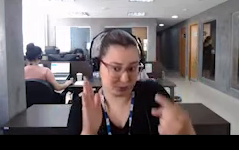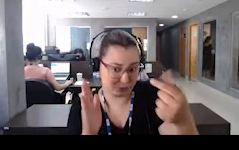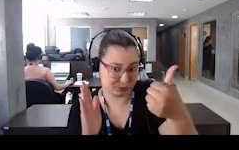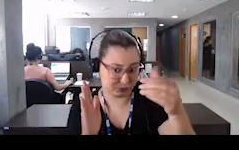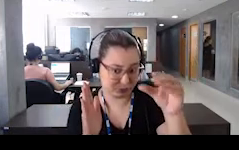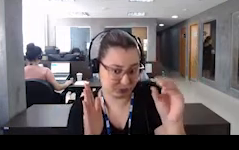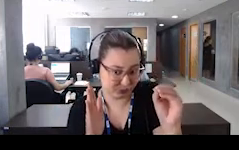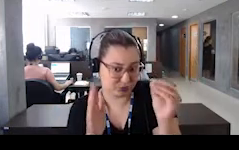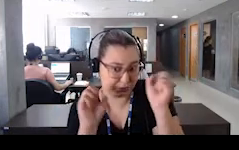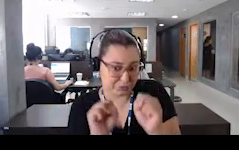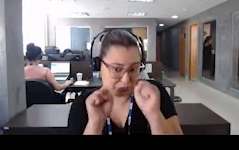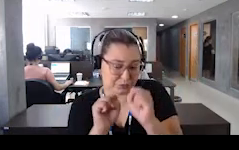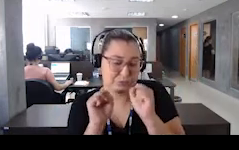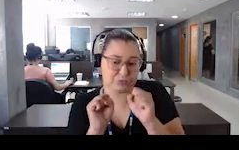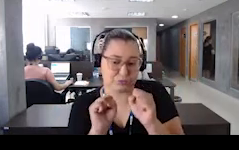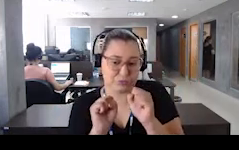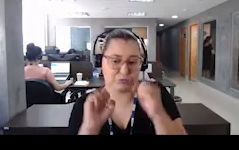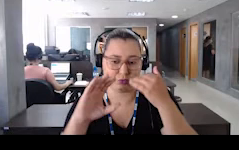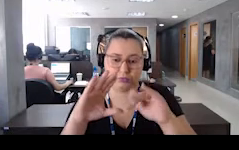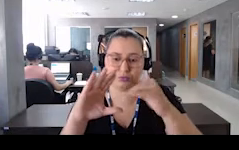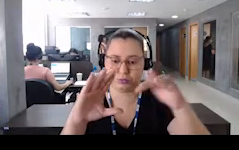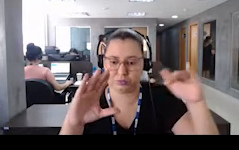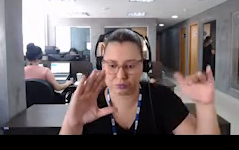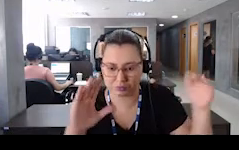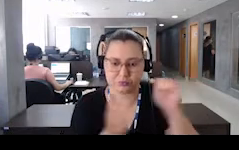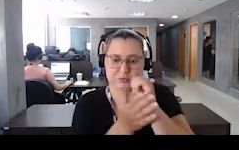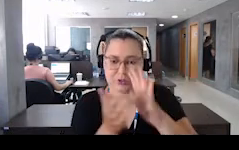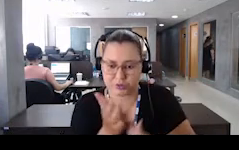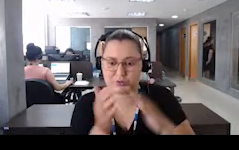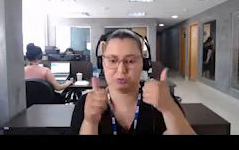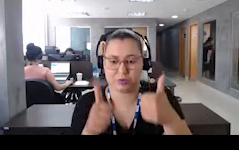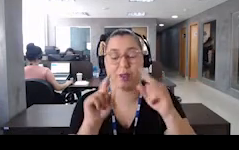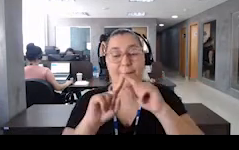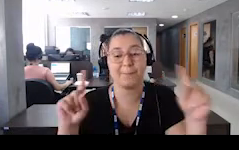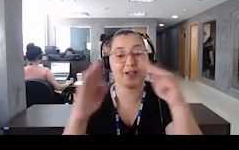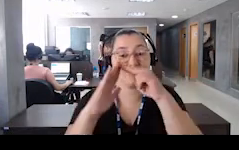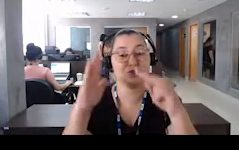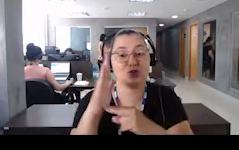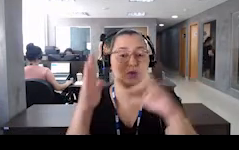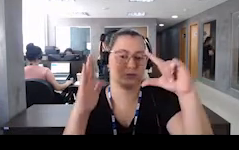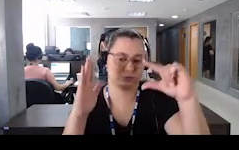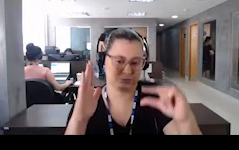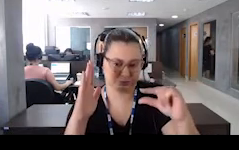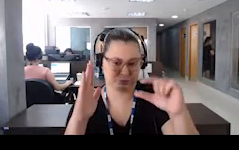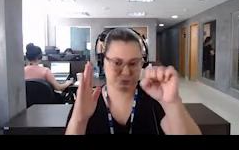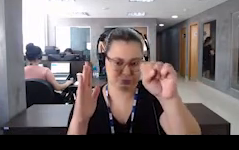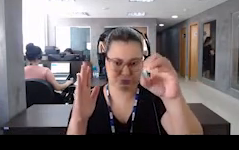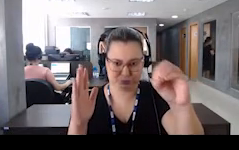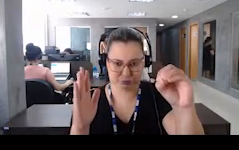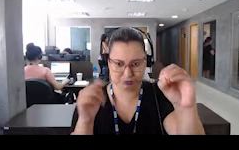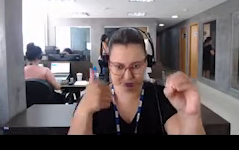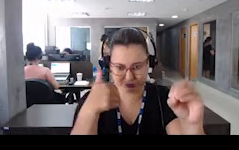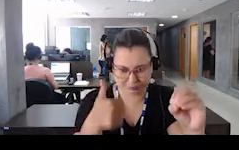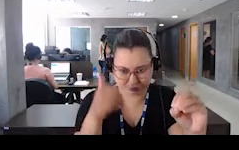dia 10, né, vocês vão poder continuar enviando, mas aí a atividade já vai ter valor de 80 pontos, tá